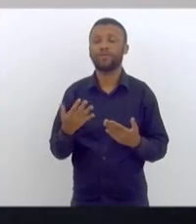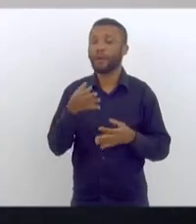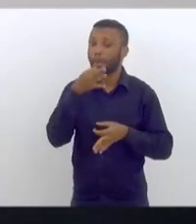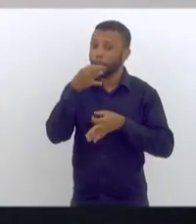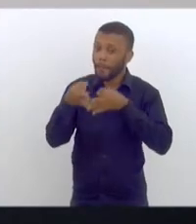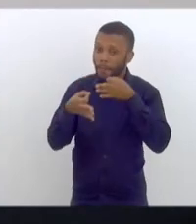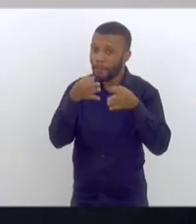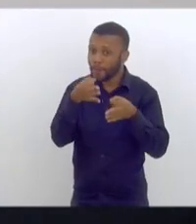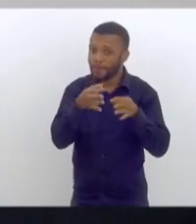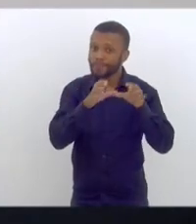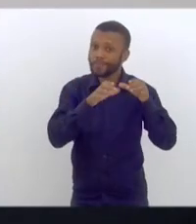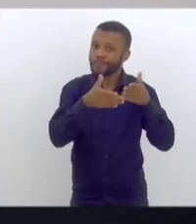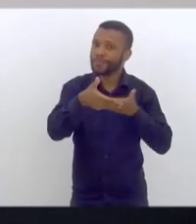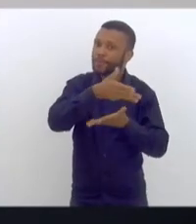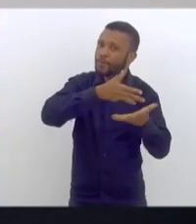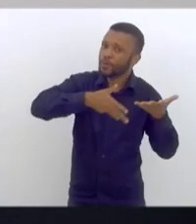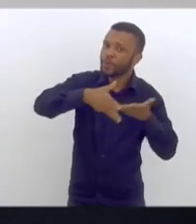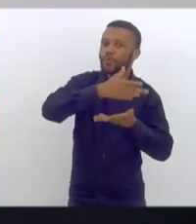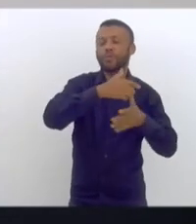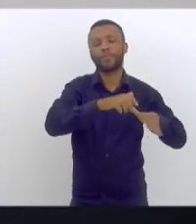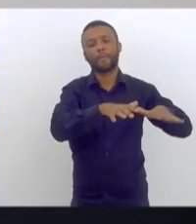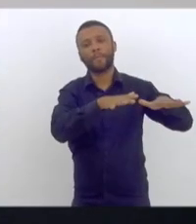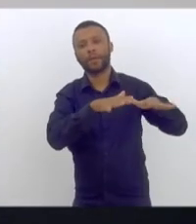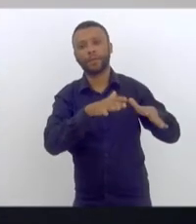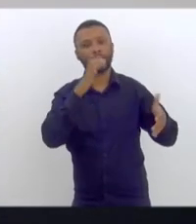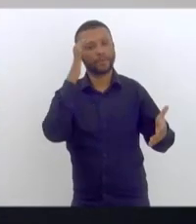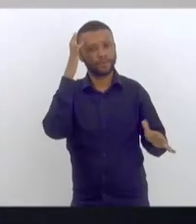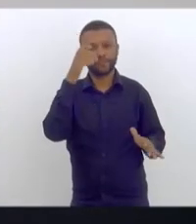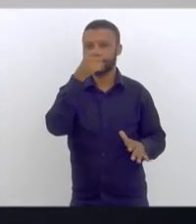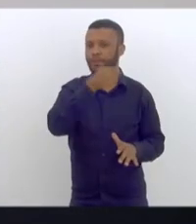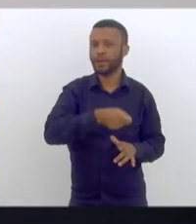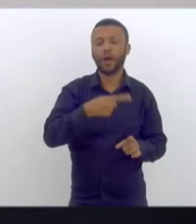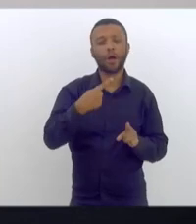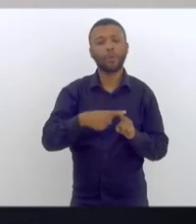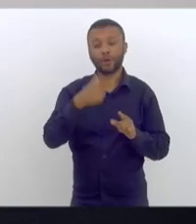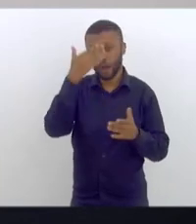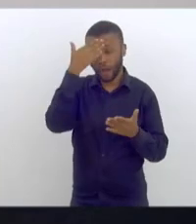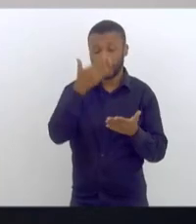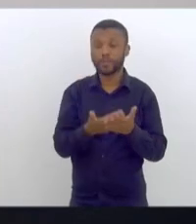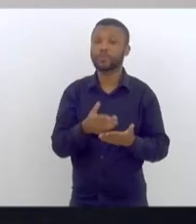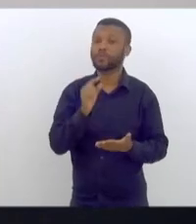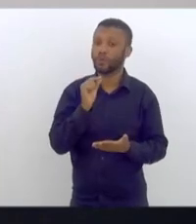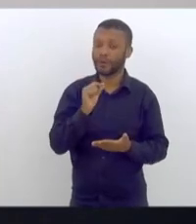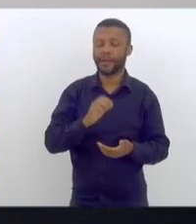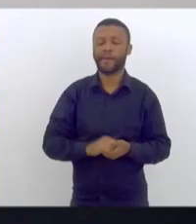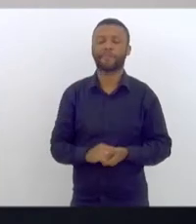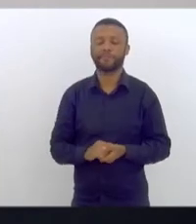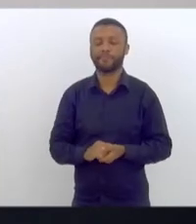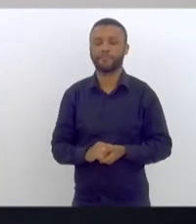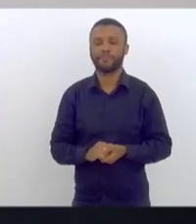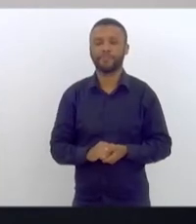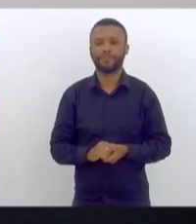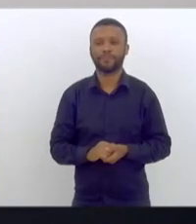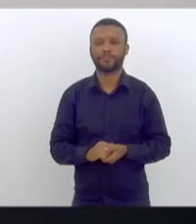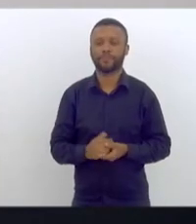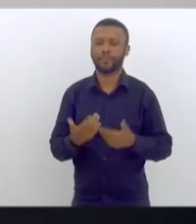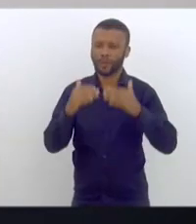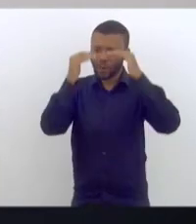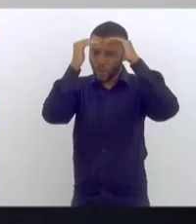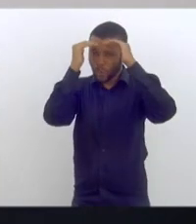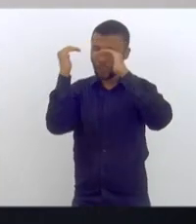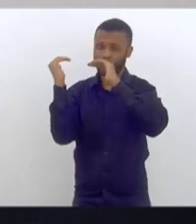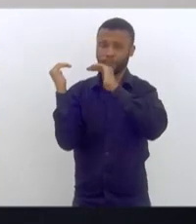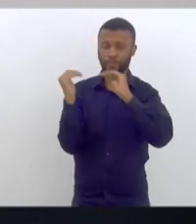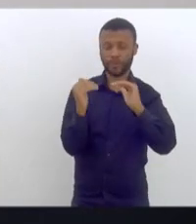decidir porque eu acho também o seguinte com todo respeito a